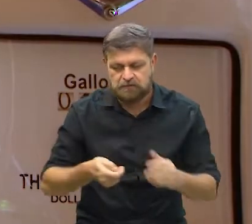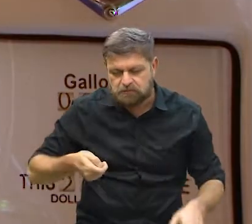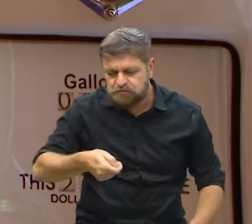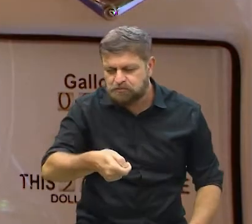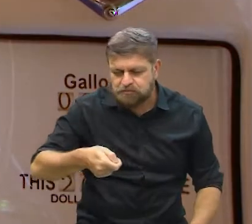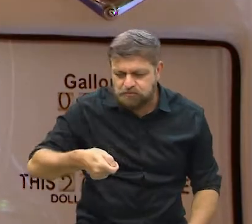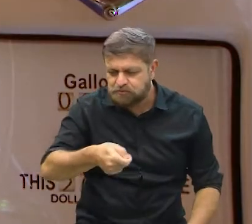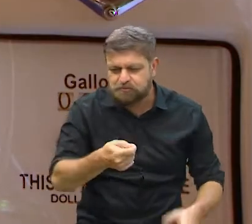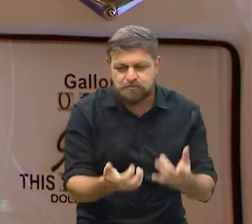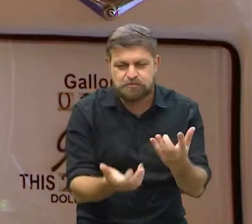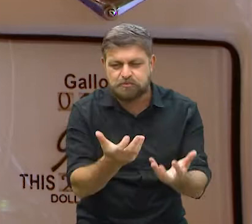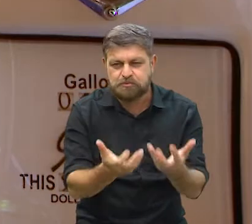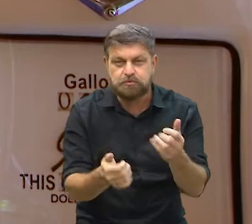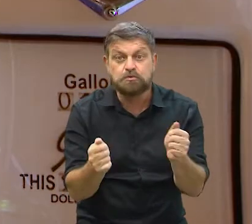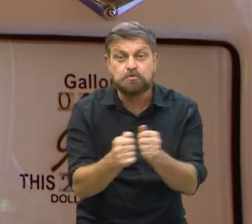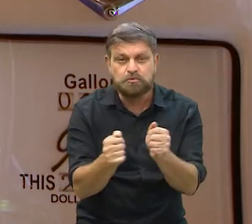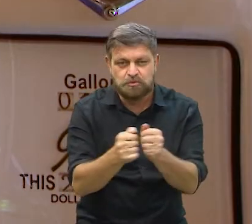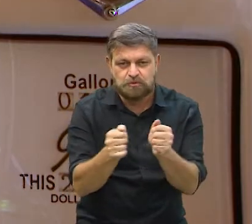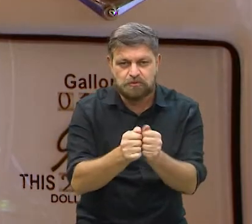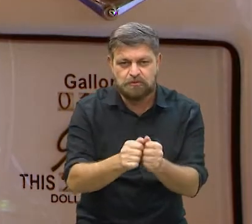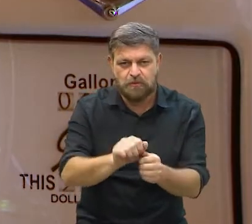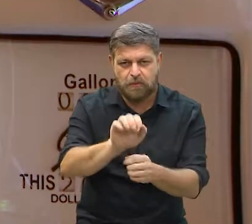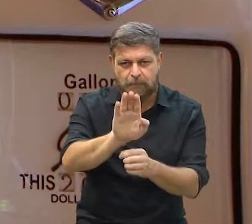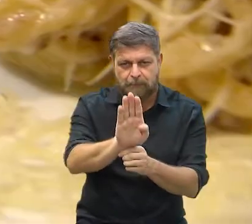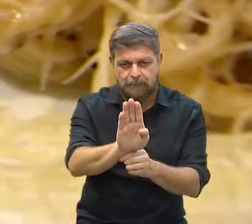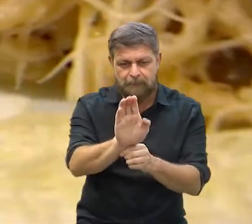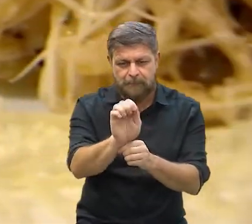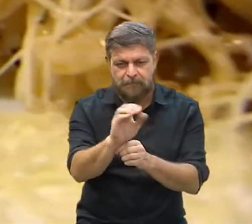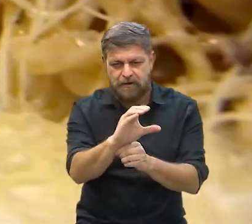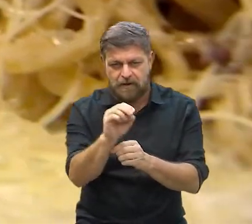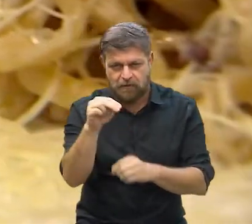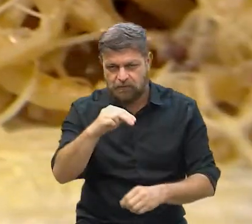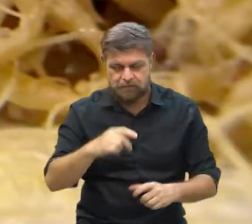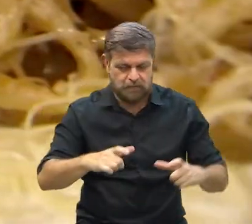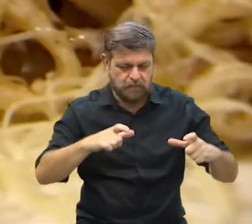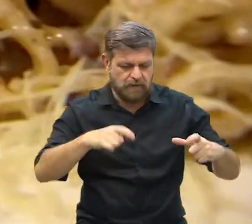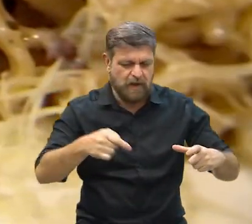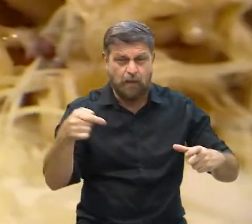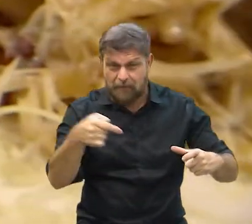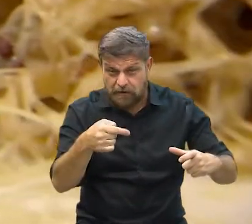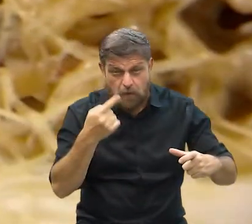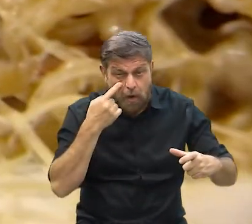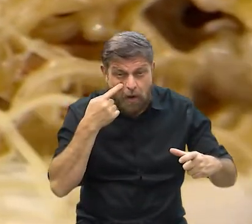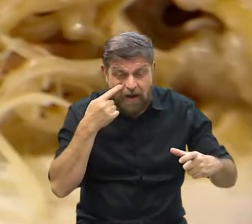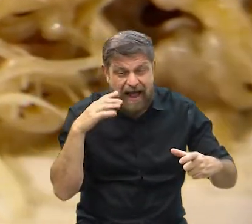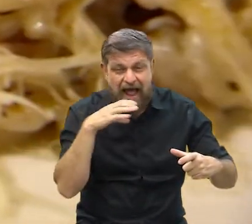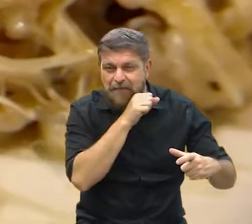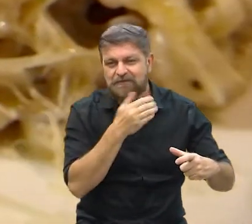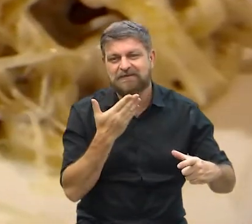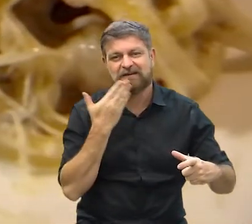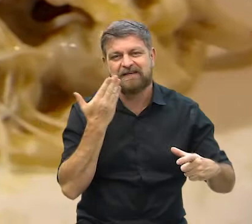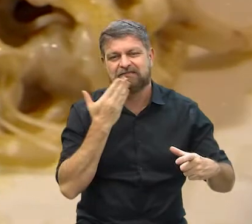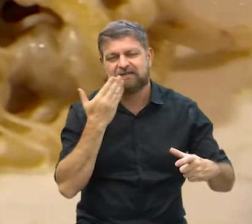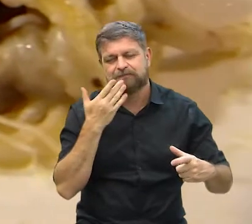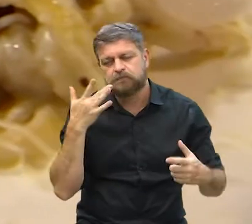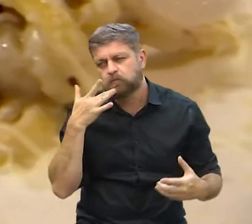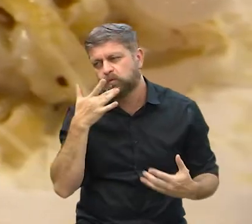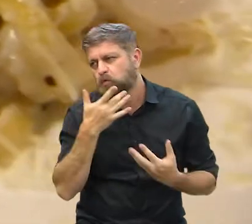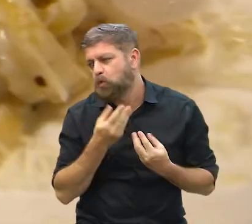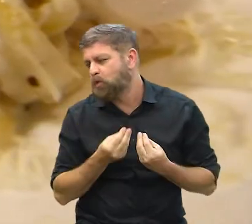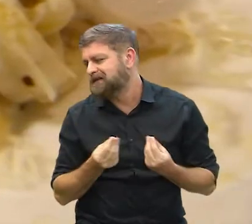frita esse macarrão junto com o bacon. É o que eu tô falando, é um prato muito fácil de fazer e muito rápido, e fica uma